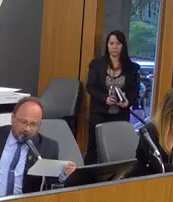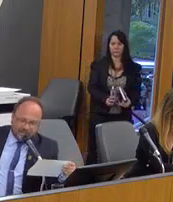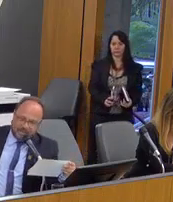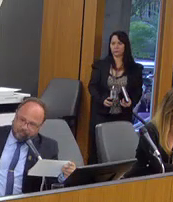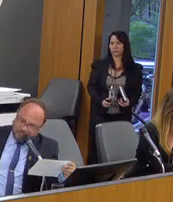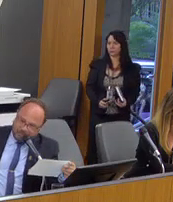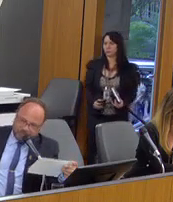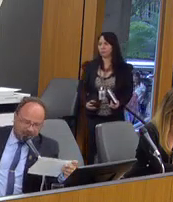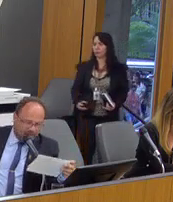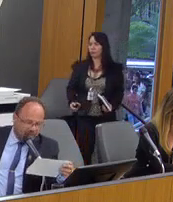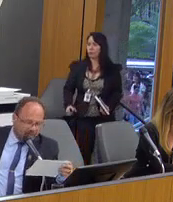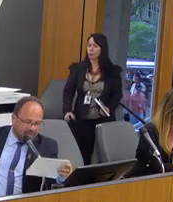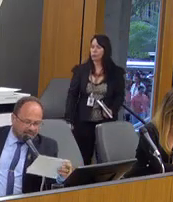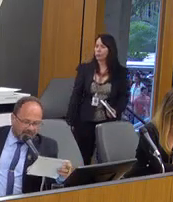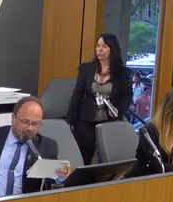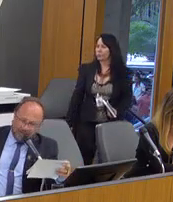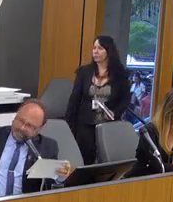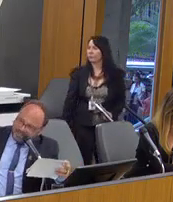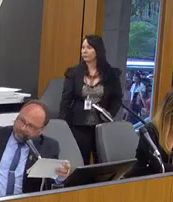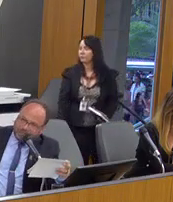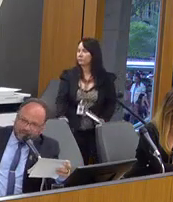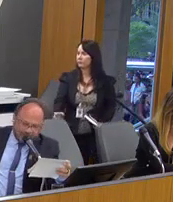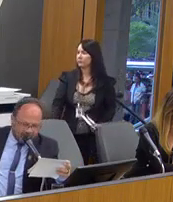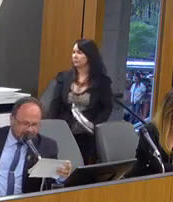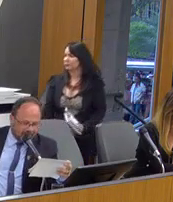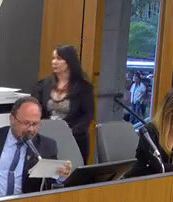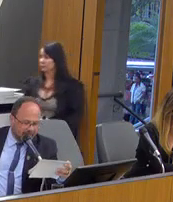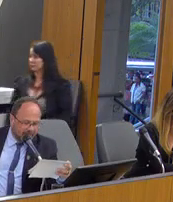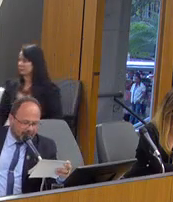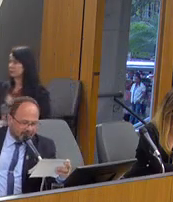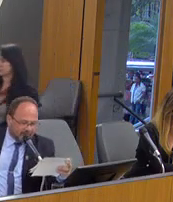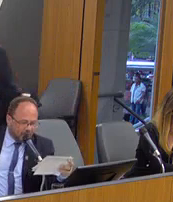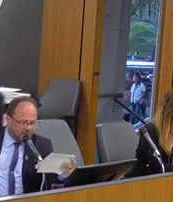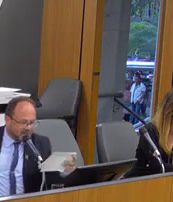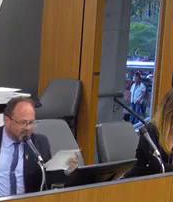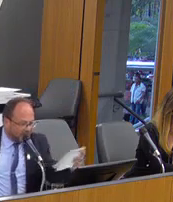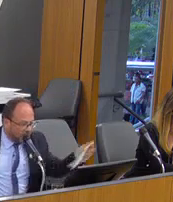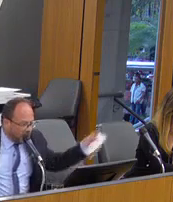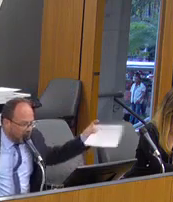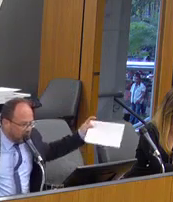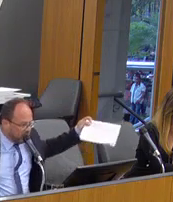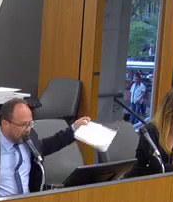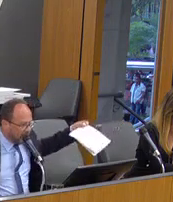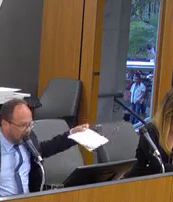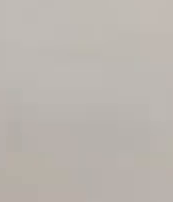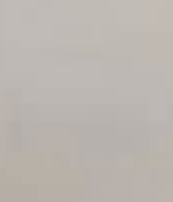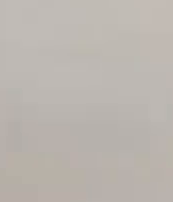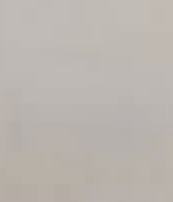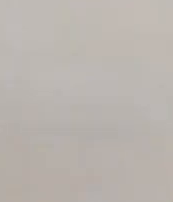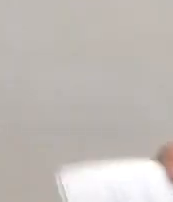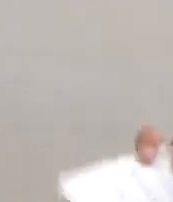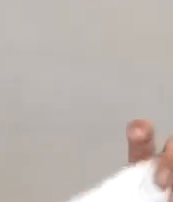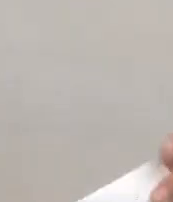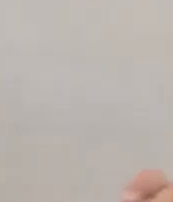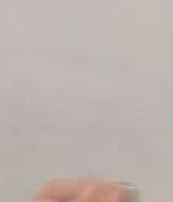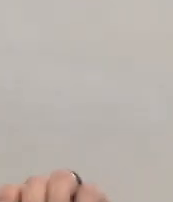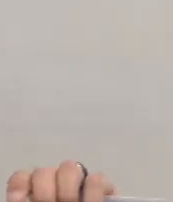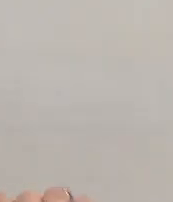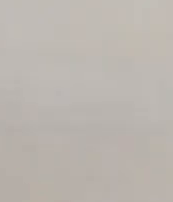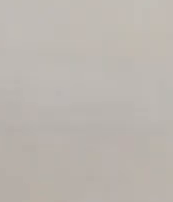Costa Pedro quem sabe o Marcelo Ferreira quem sabe o Luiz Rafael Campos Magalhães